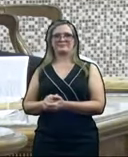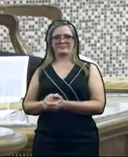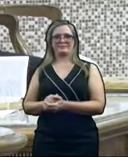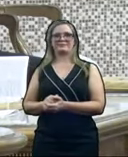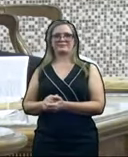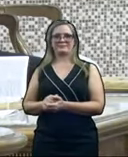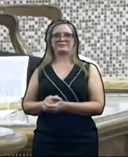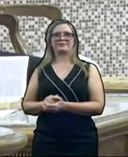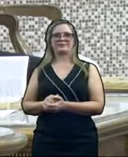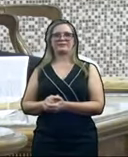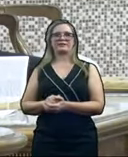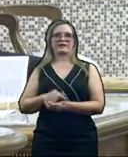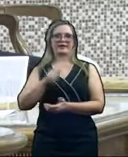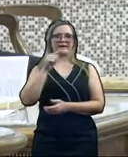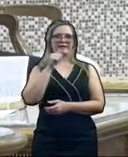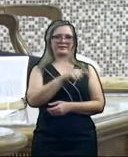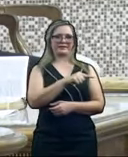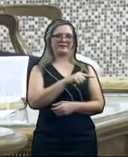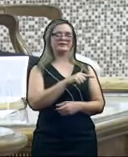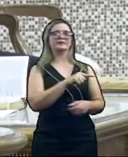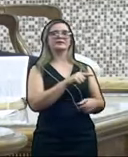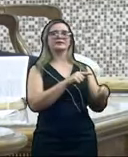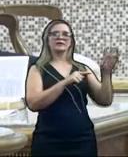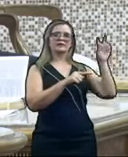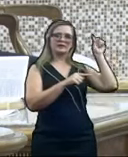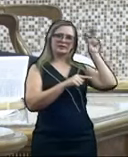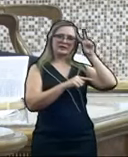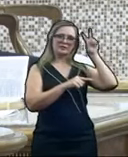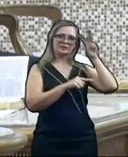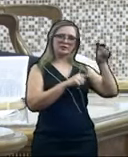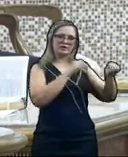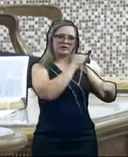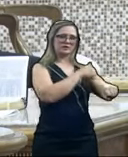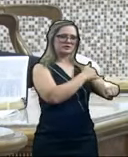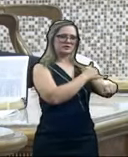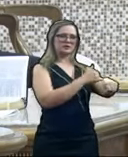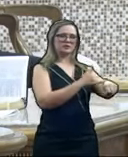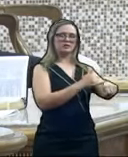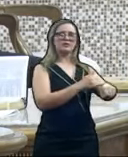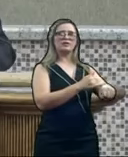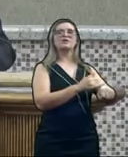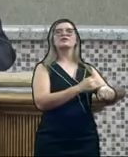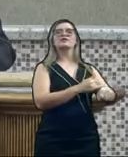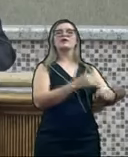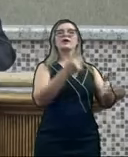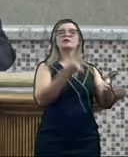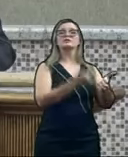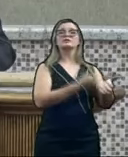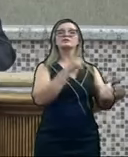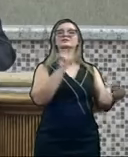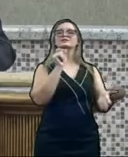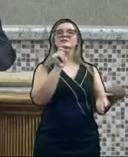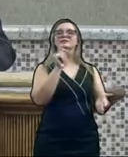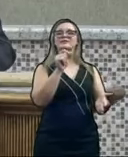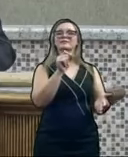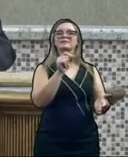desfiada perdeu o filho a Bíblia não retrata que eles se encontrarão novamente